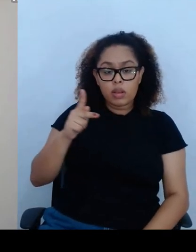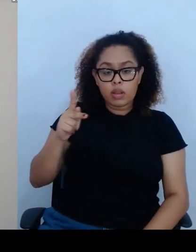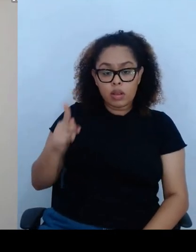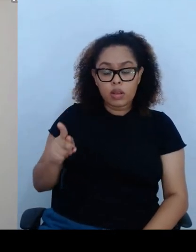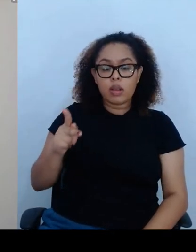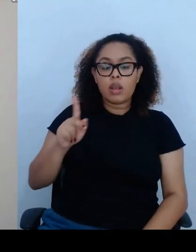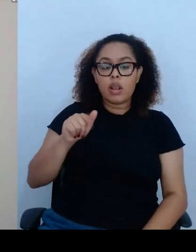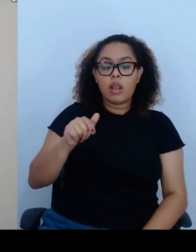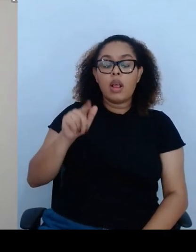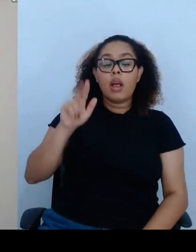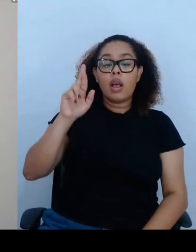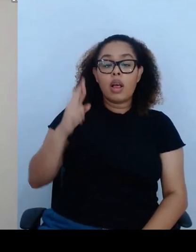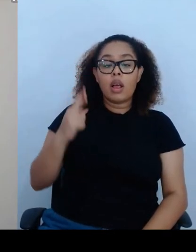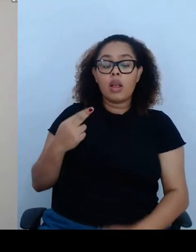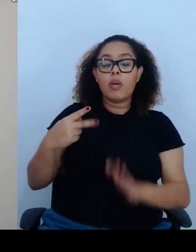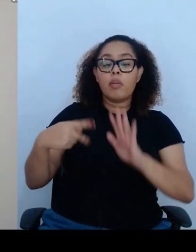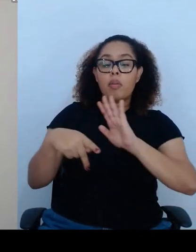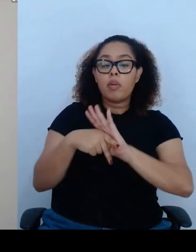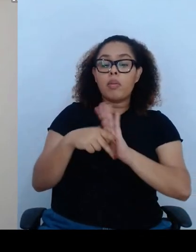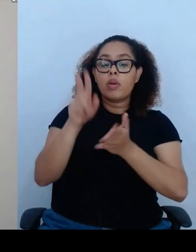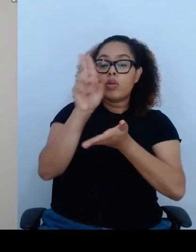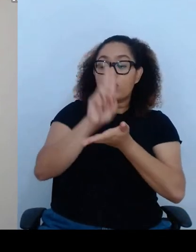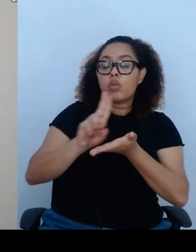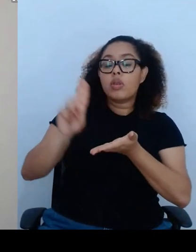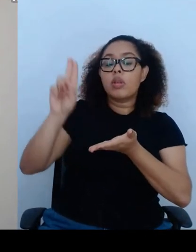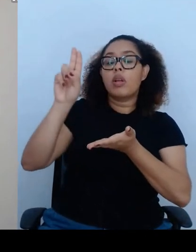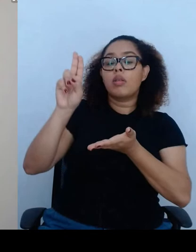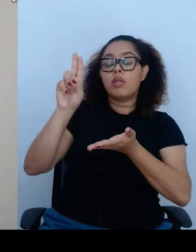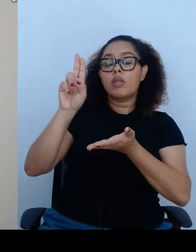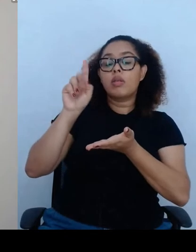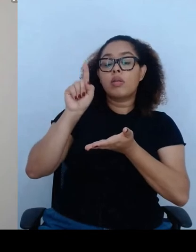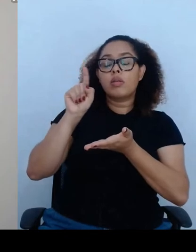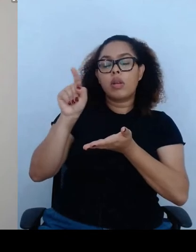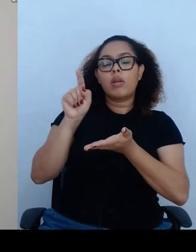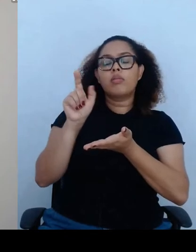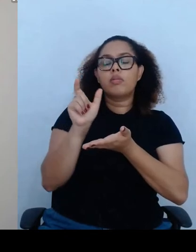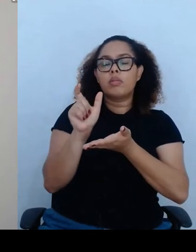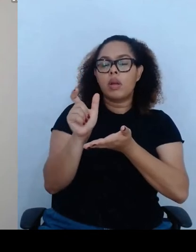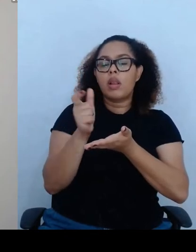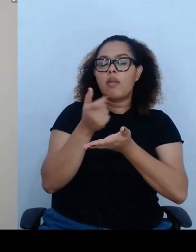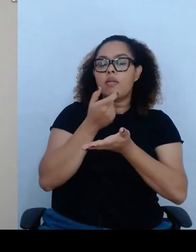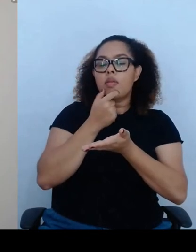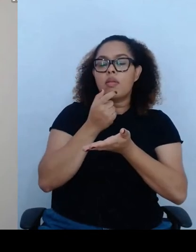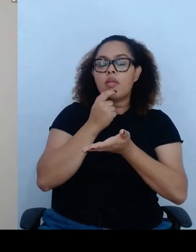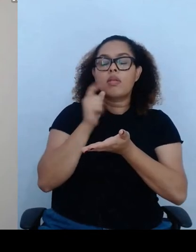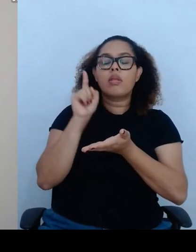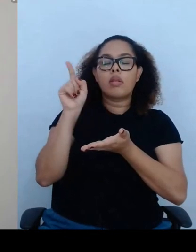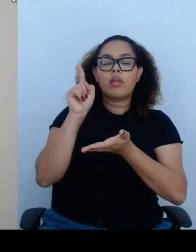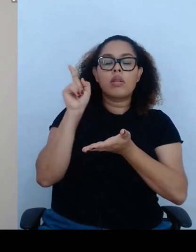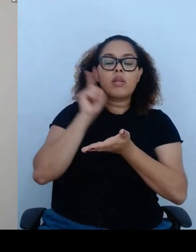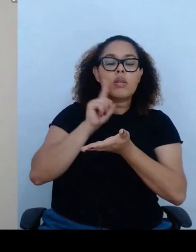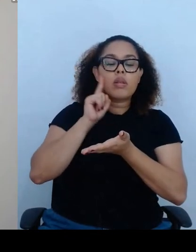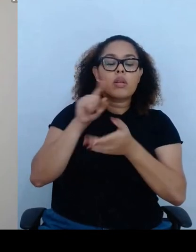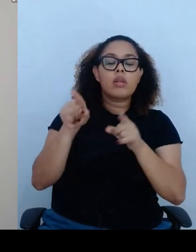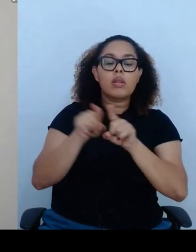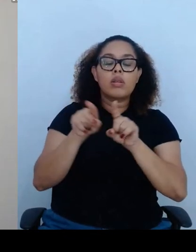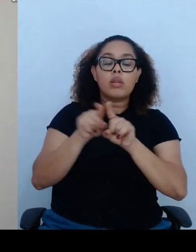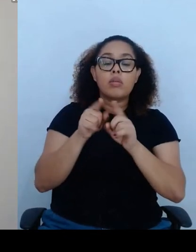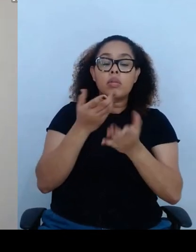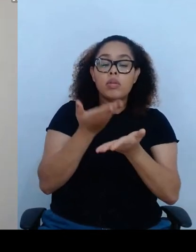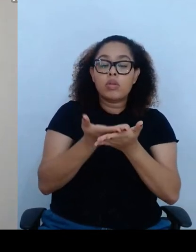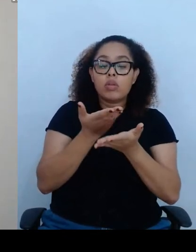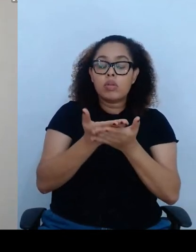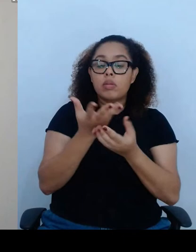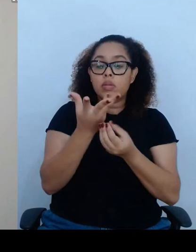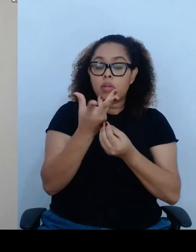reitor it Universe Ele estudou Belas Artes no excelvart and